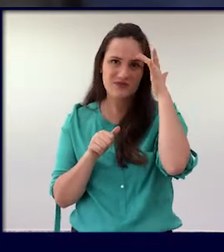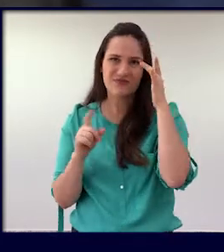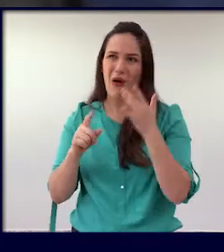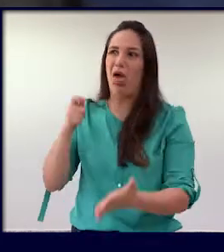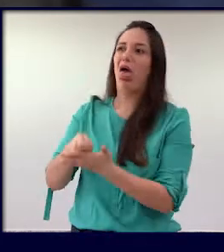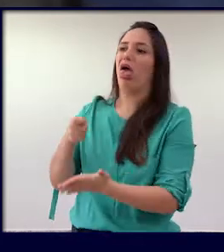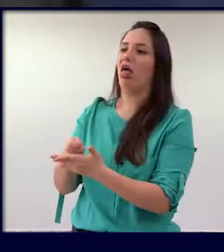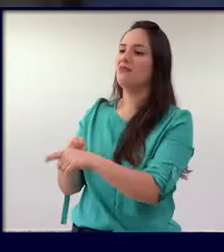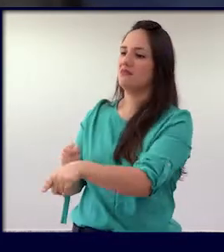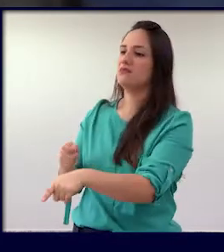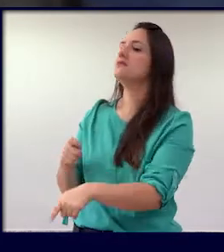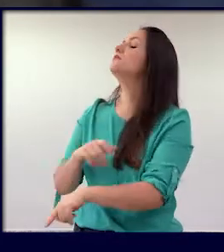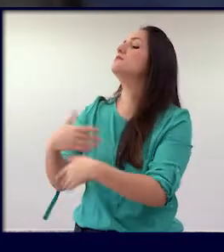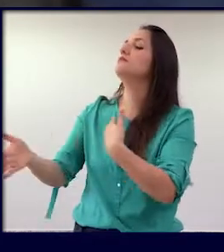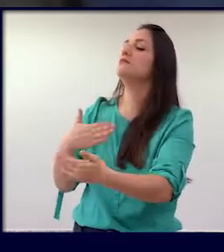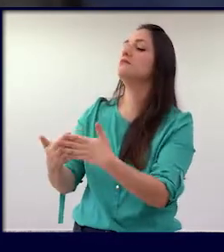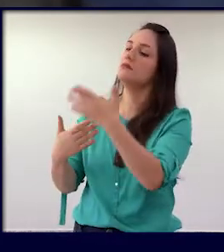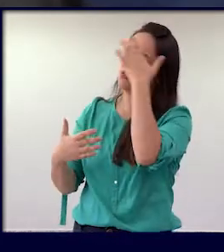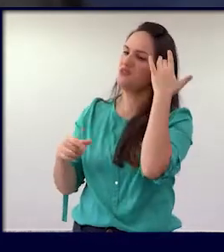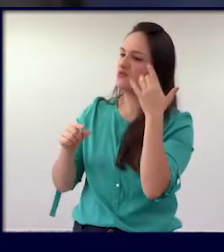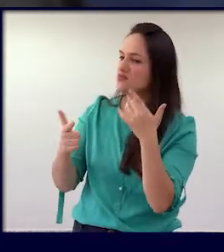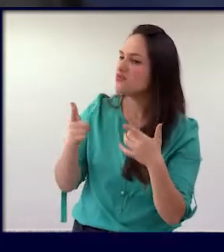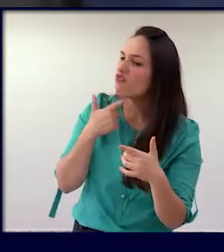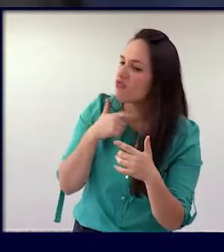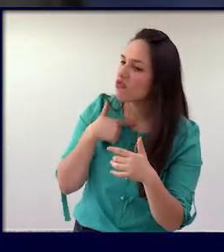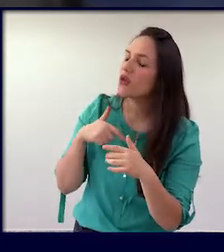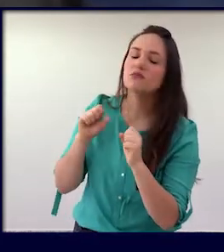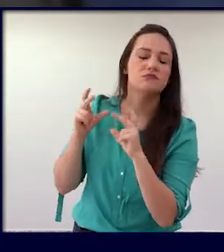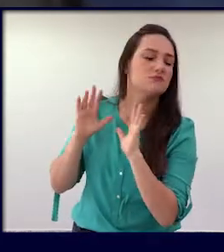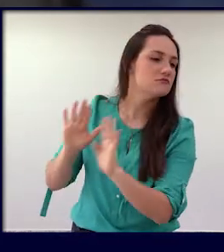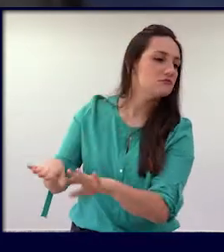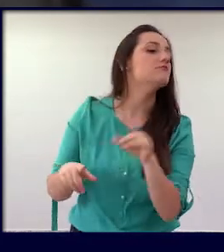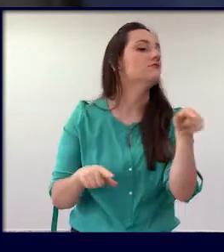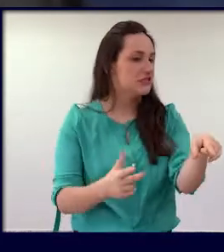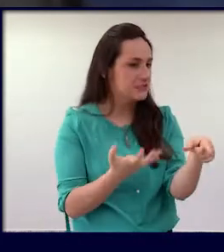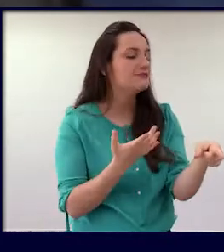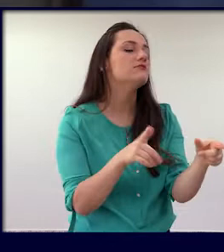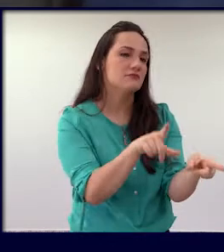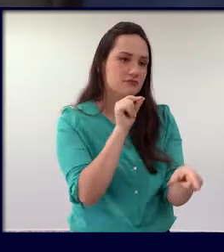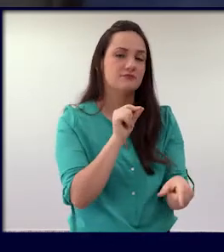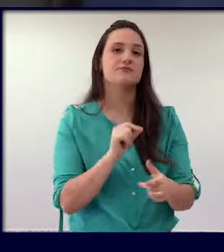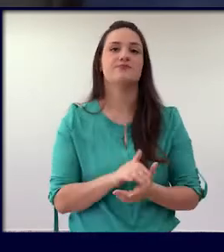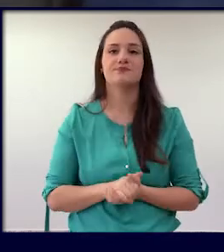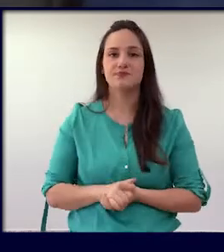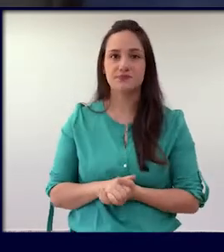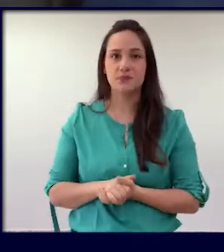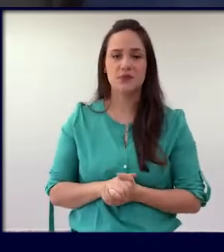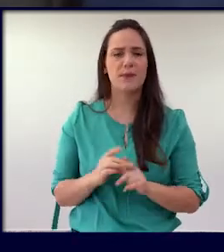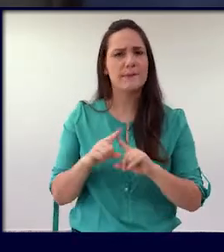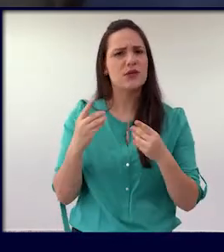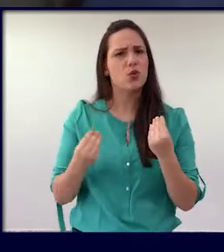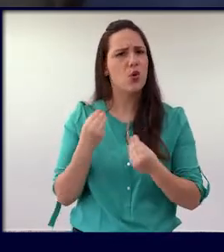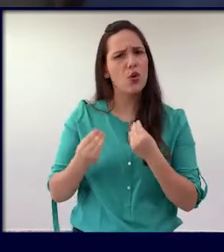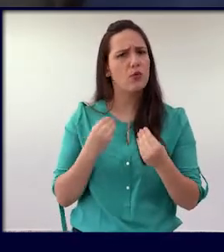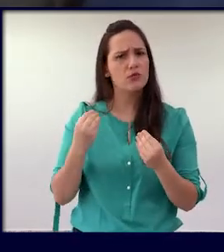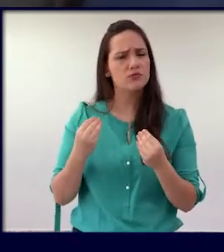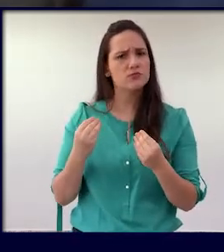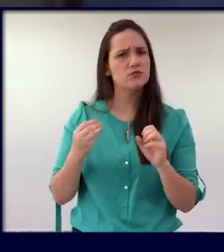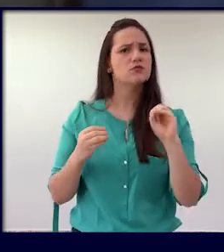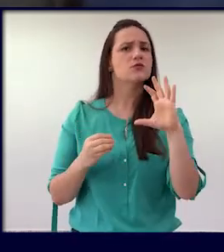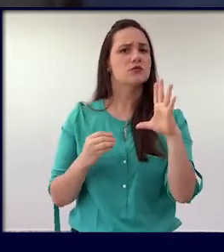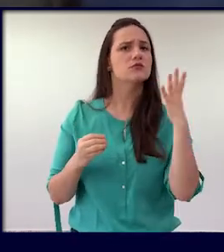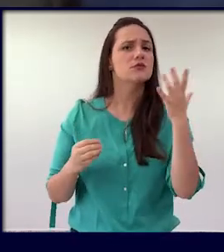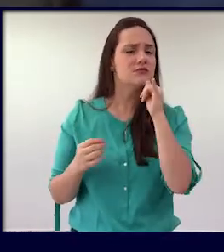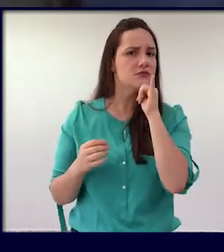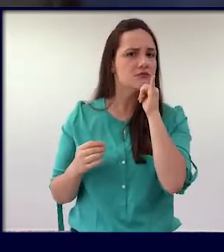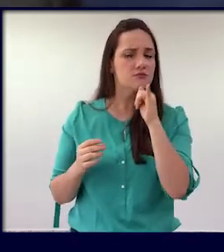quer participar e não sobre pessoas que talvez não tenham tanta vontade assim. Certo. E o que acontece com aquelas